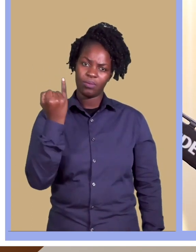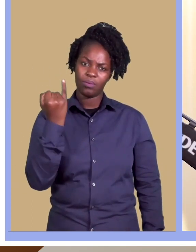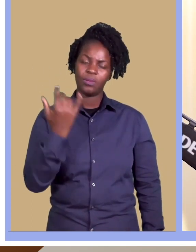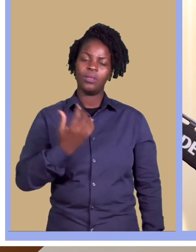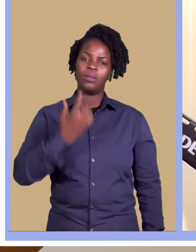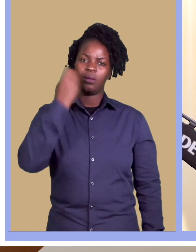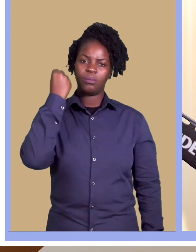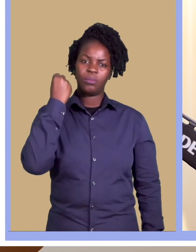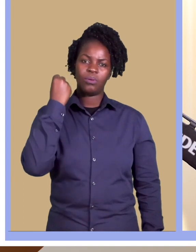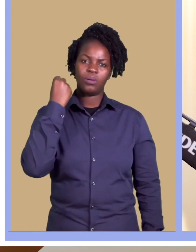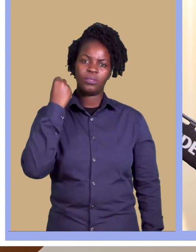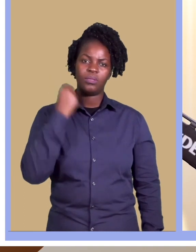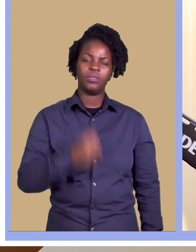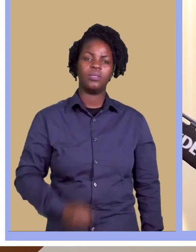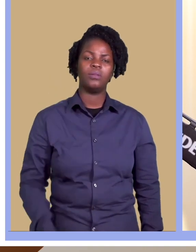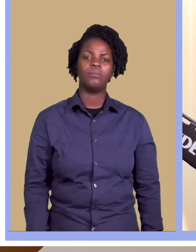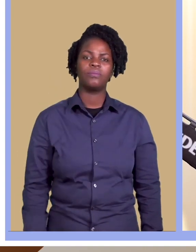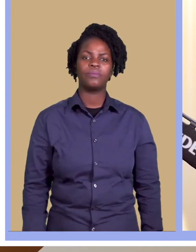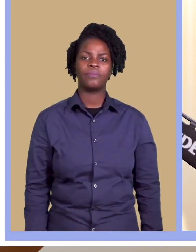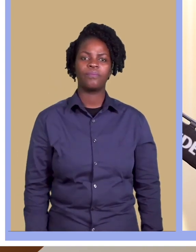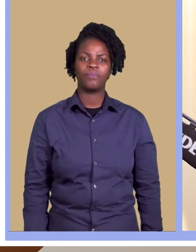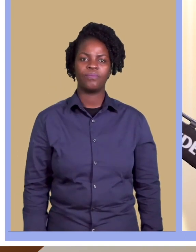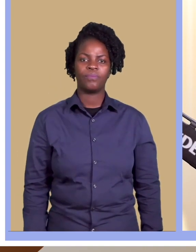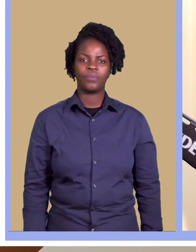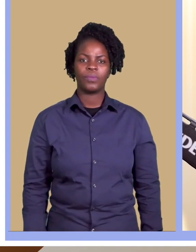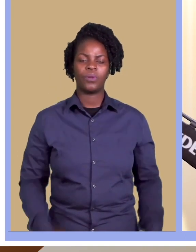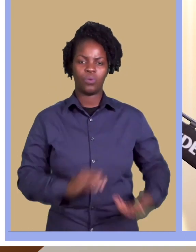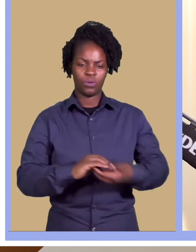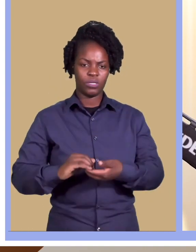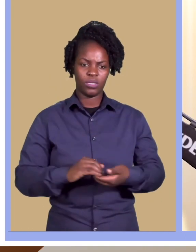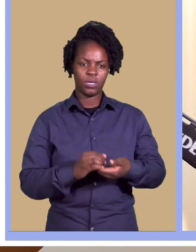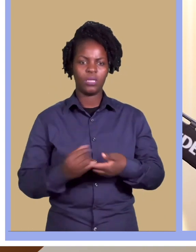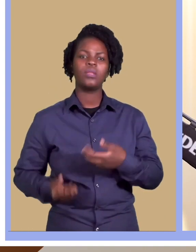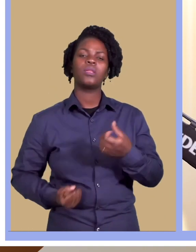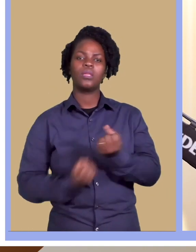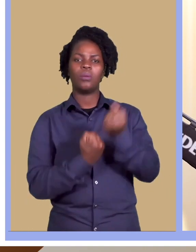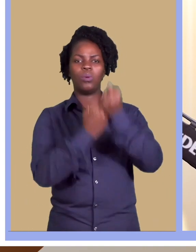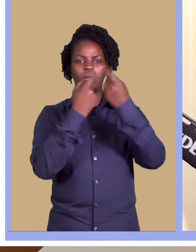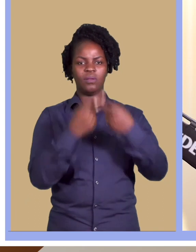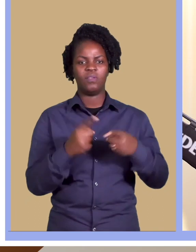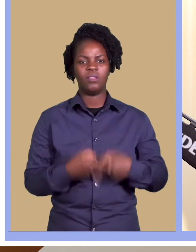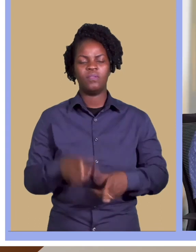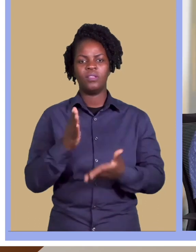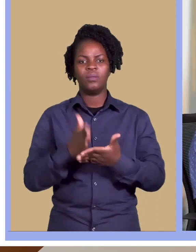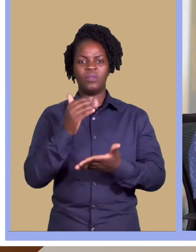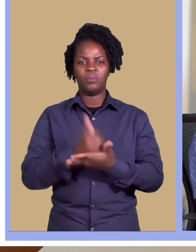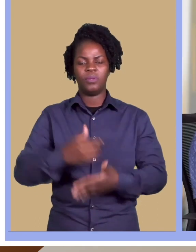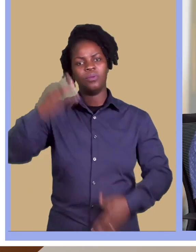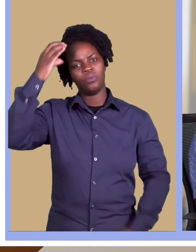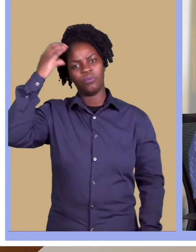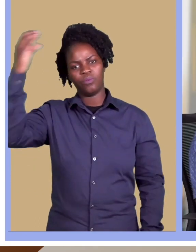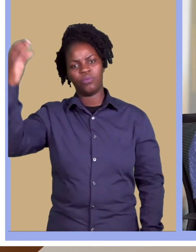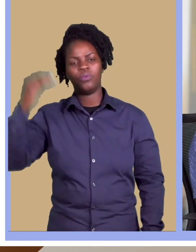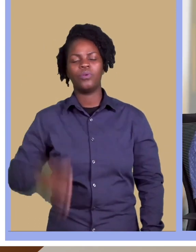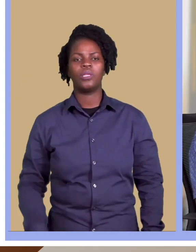mobilizar, coordenar, apoiar os diferentes setores do governo na implementação dos programas sobre deficiência, né? Isso é o que